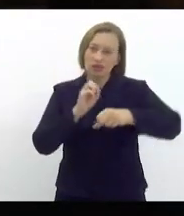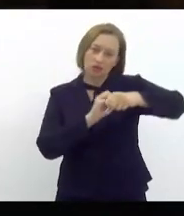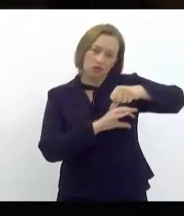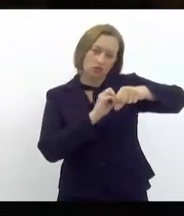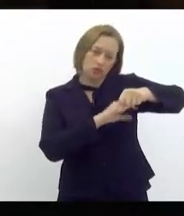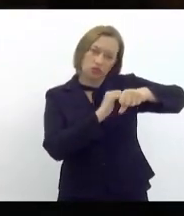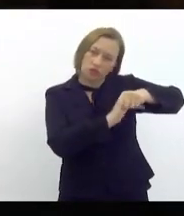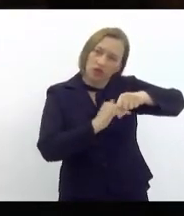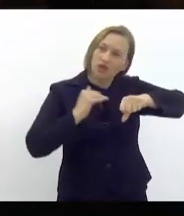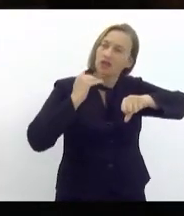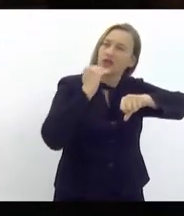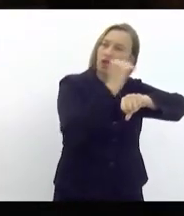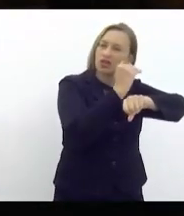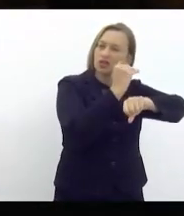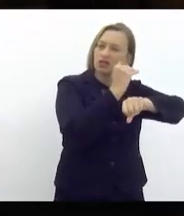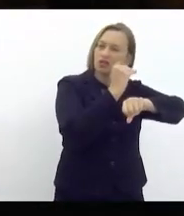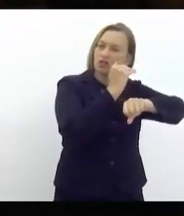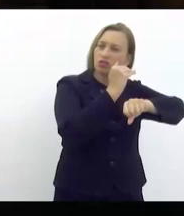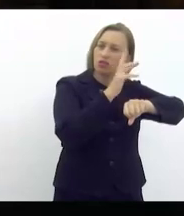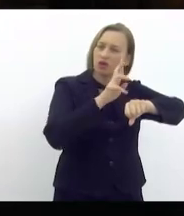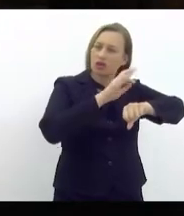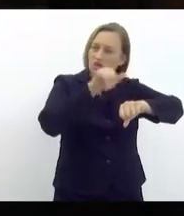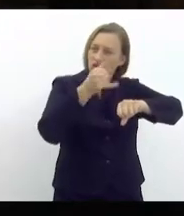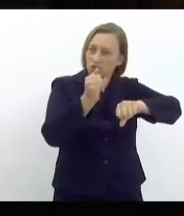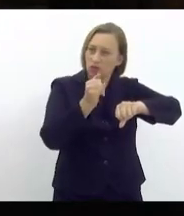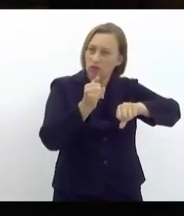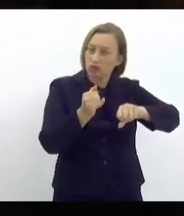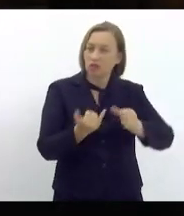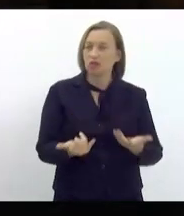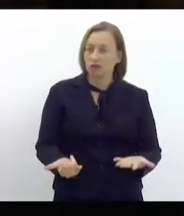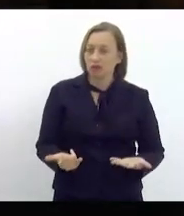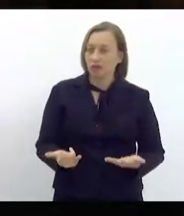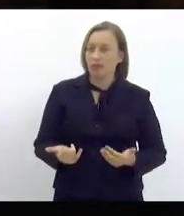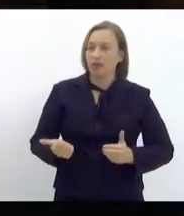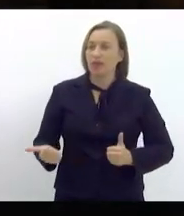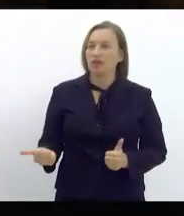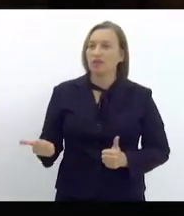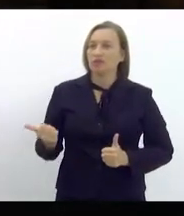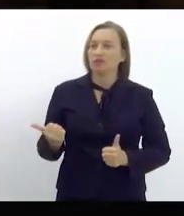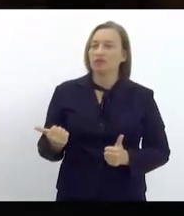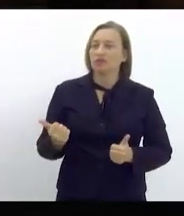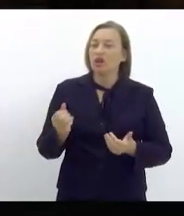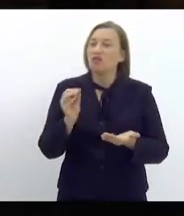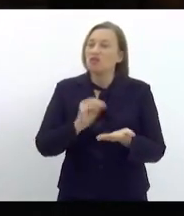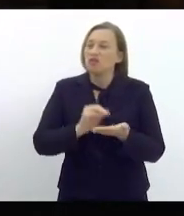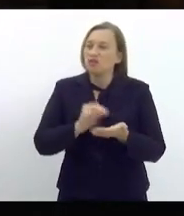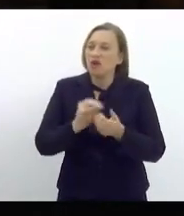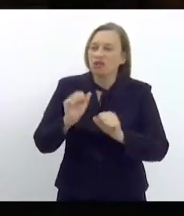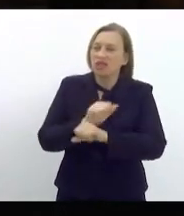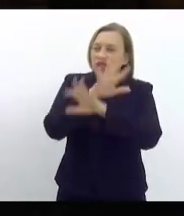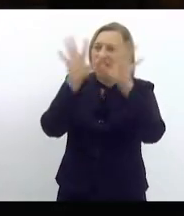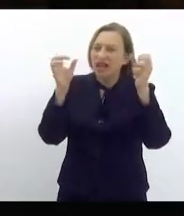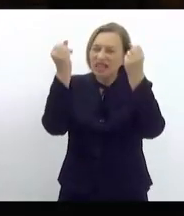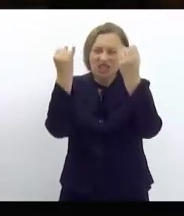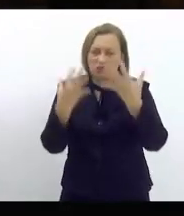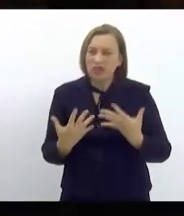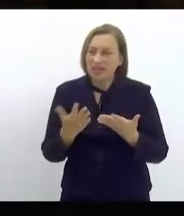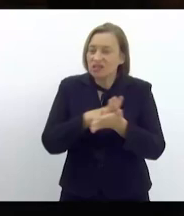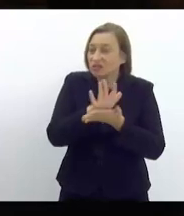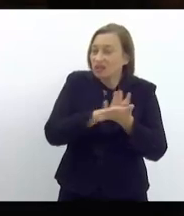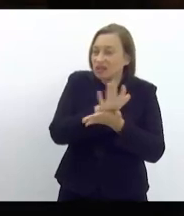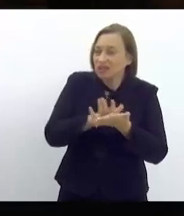RJ está com a situação muito delicada de falta de transparência está com a situação